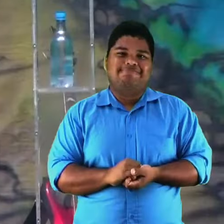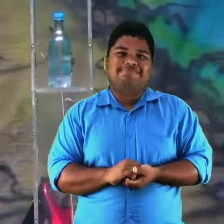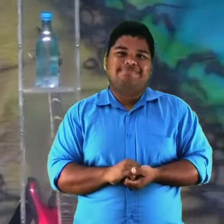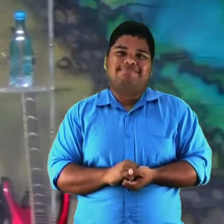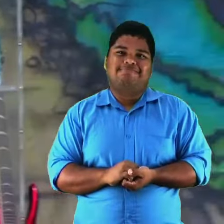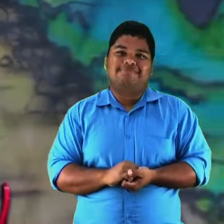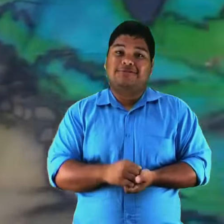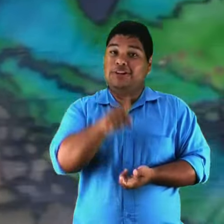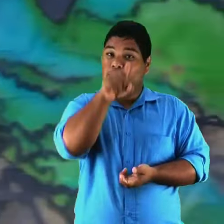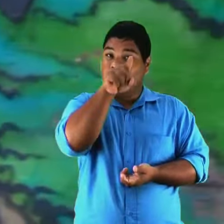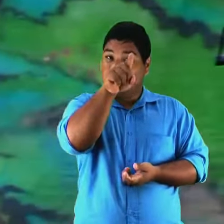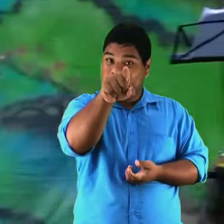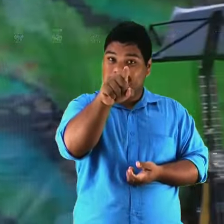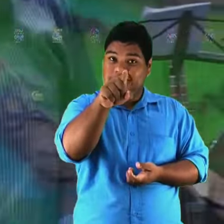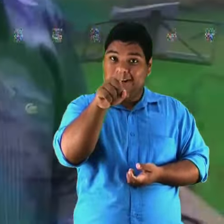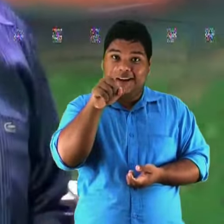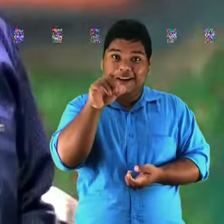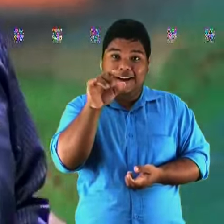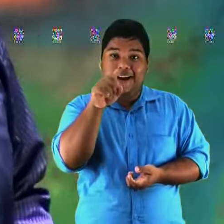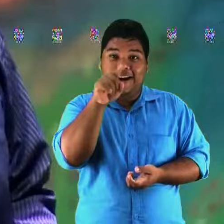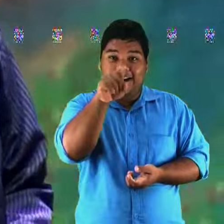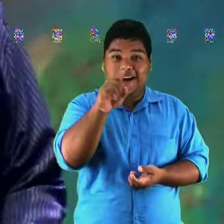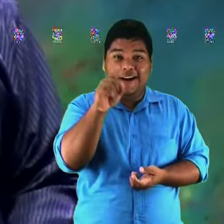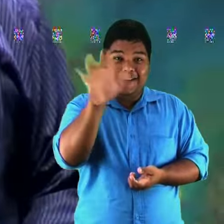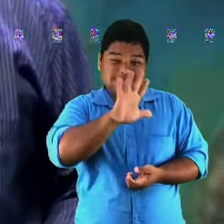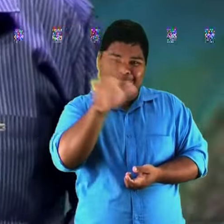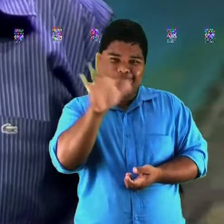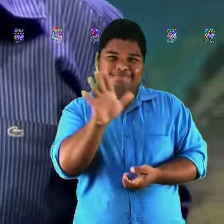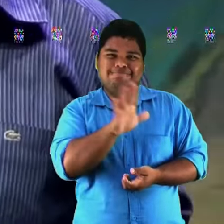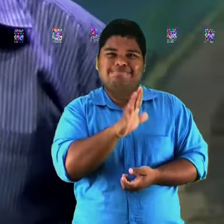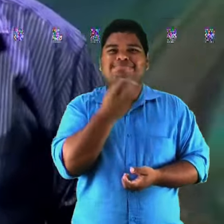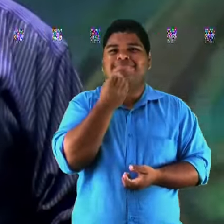E você que acompanhou aí da telinha com a gente, uma ótima semana para